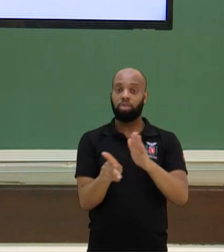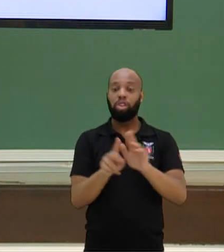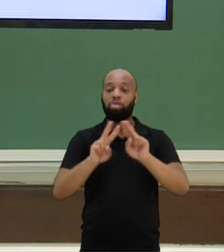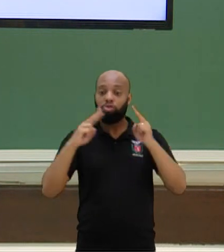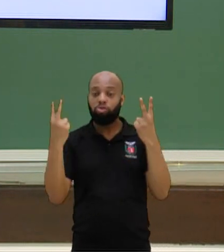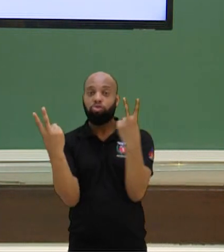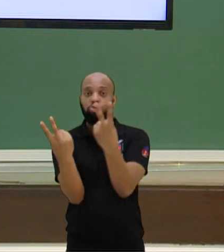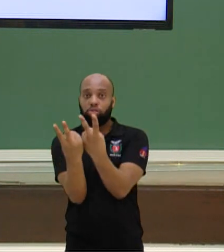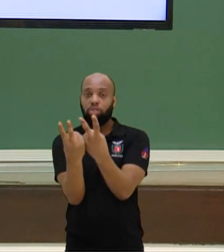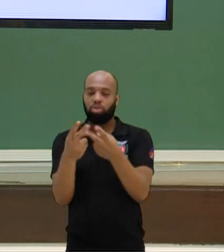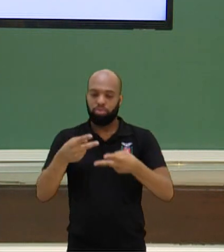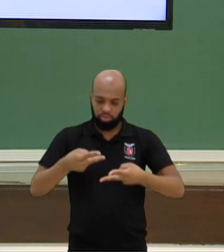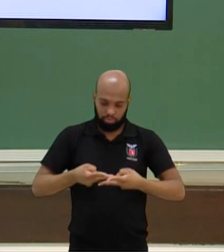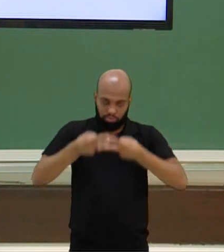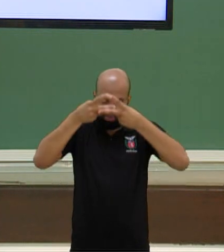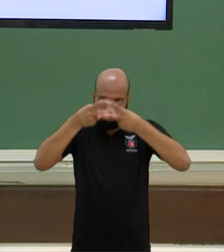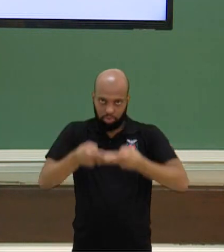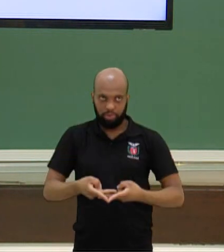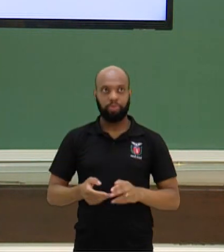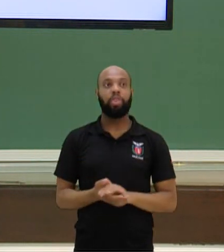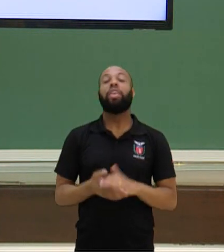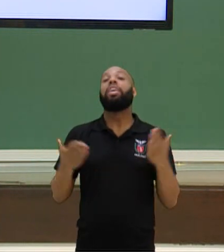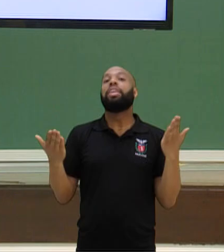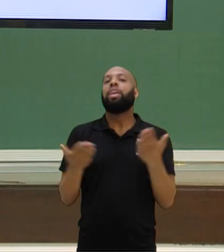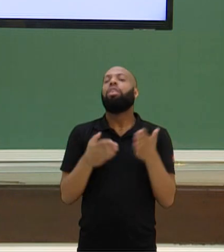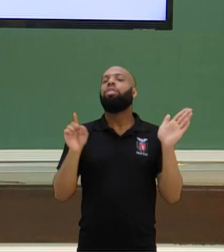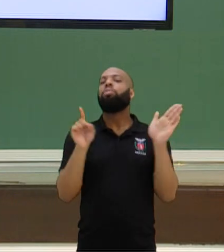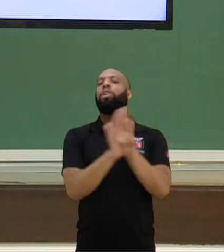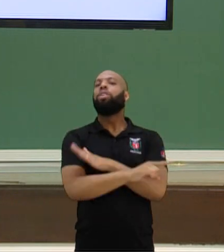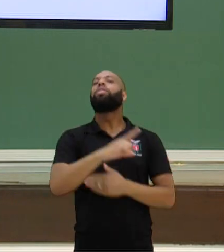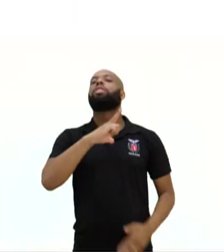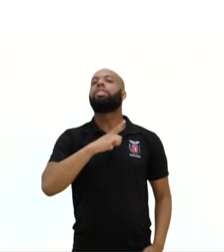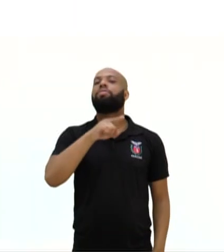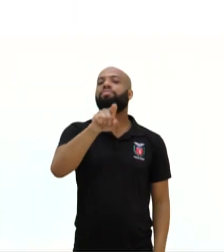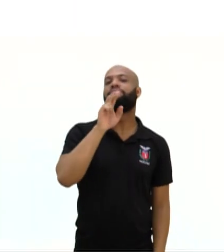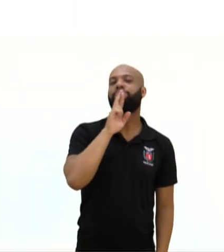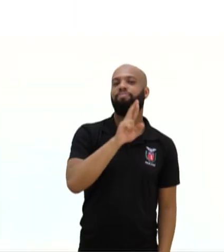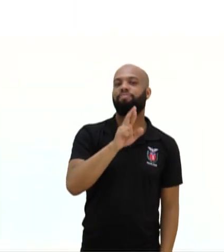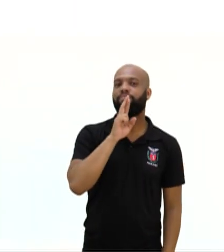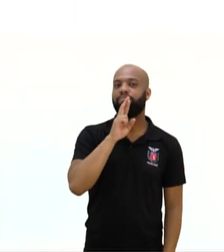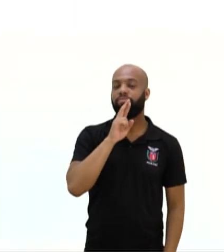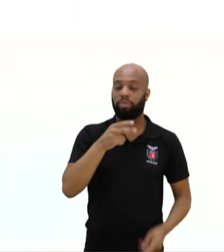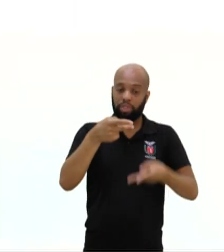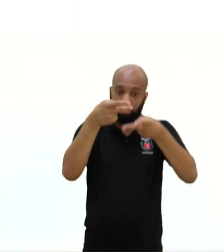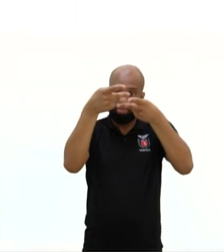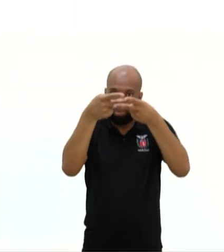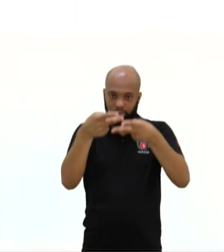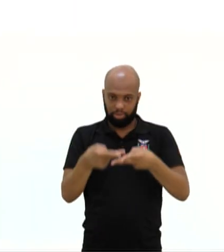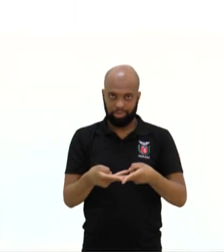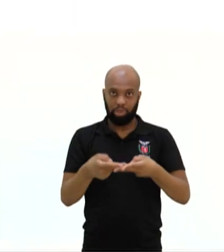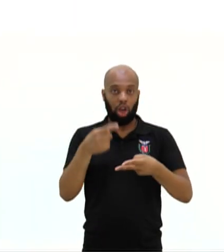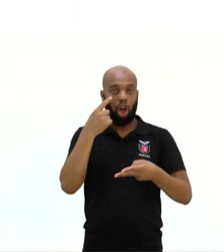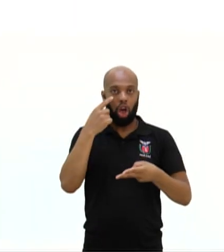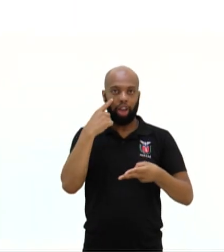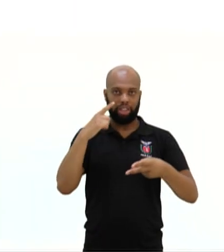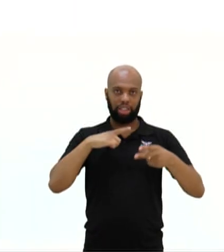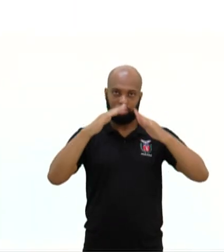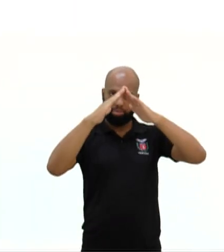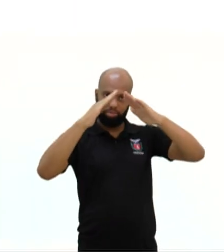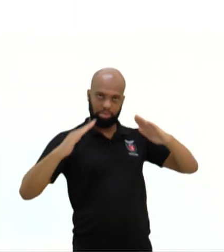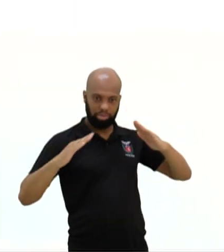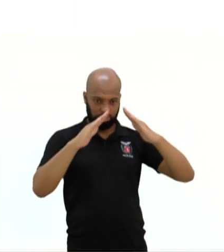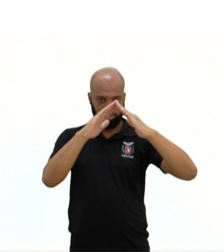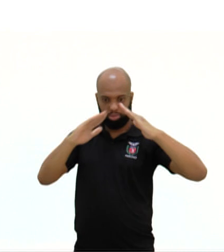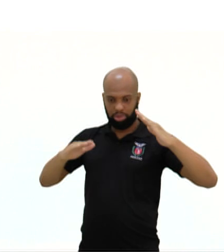bom? Então, agora, a professora vai lançar um exercício para vocês. A base de uma pirâmide, certo? De 6 centímetros